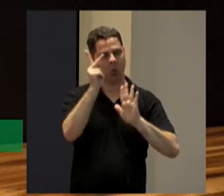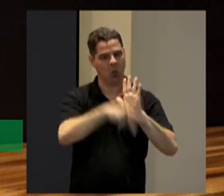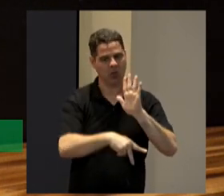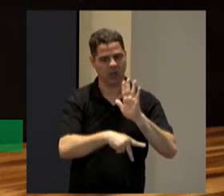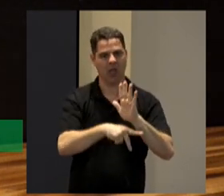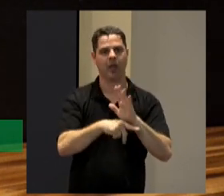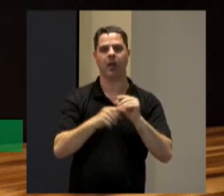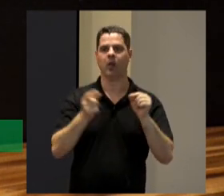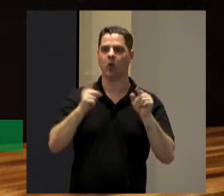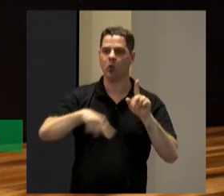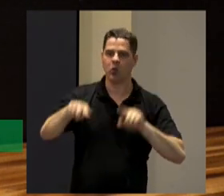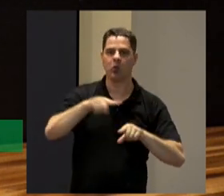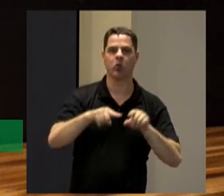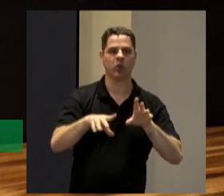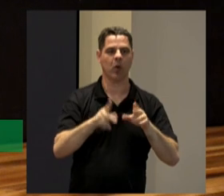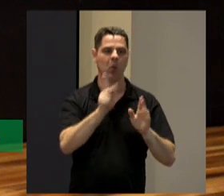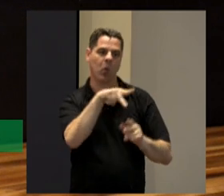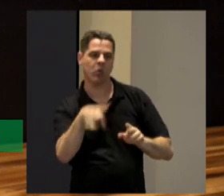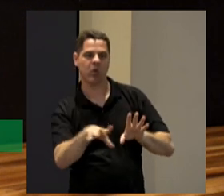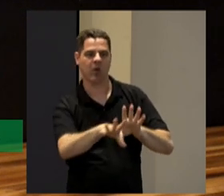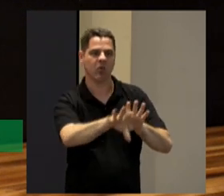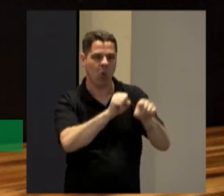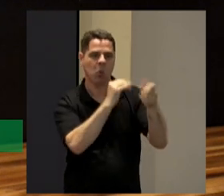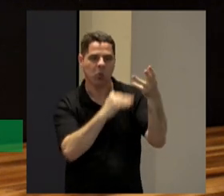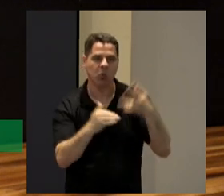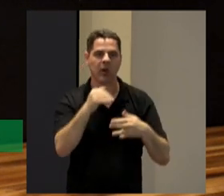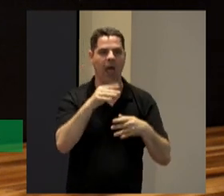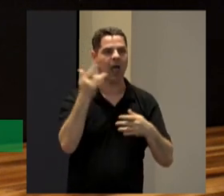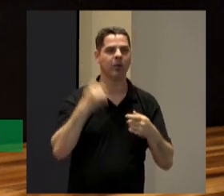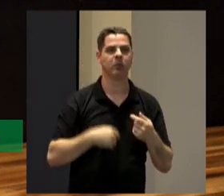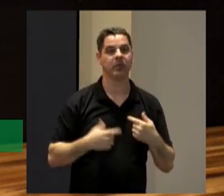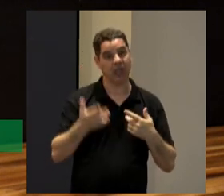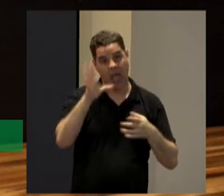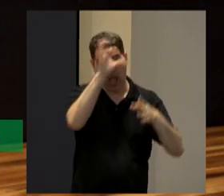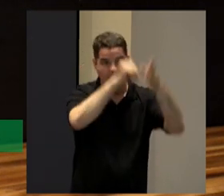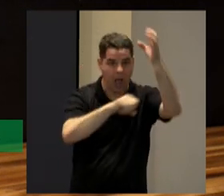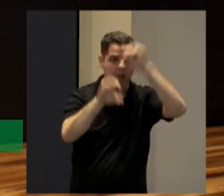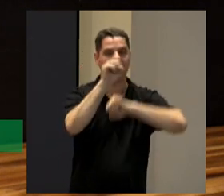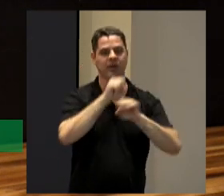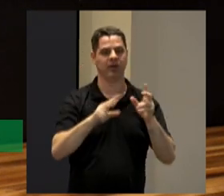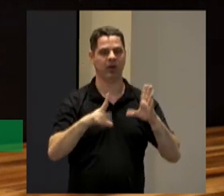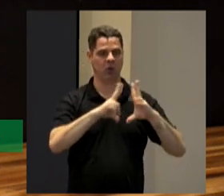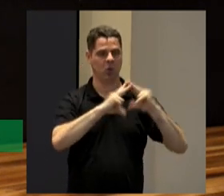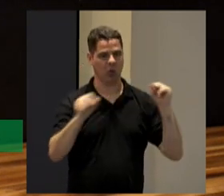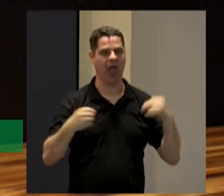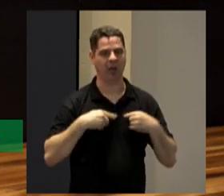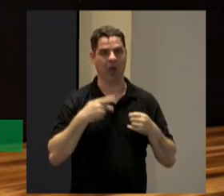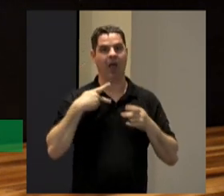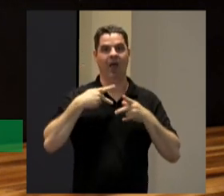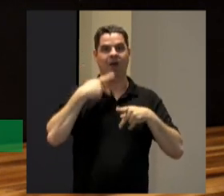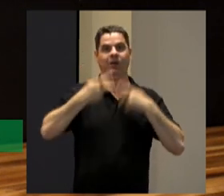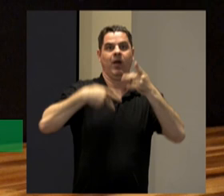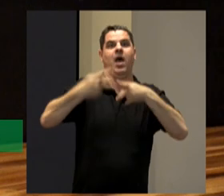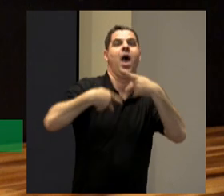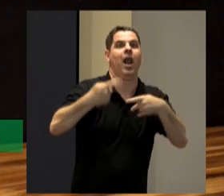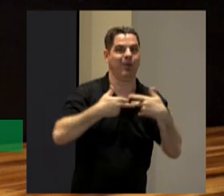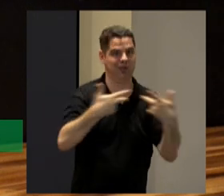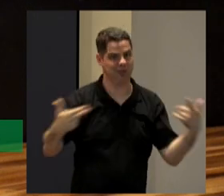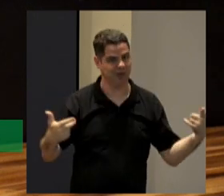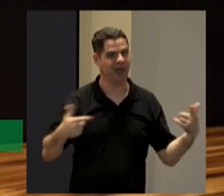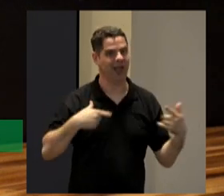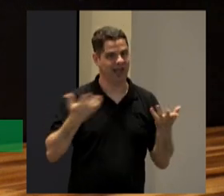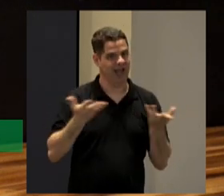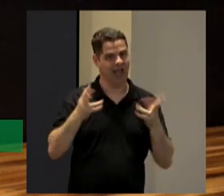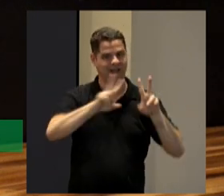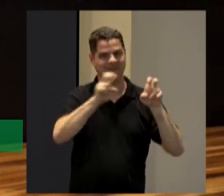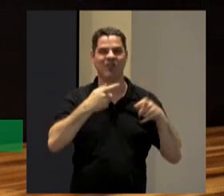da qualificação dos profissionais de educação de Florianópolis, especialmente. Já falei demais, porque eu falaria bastante